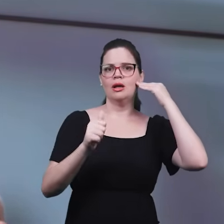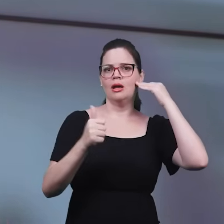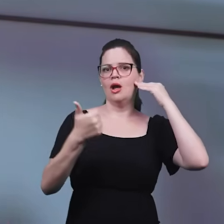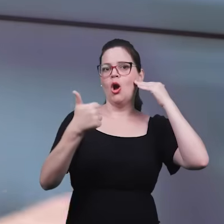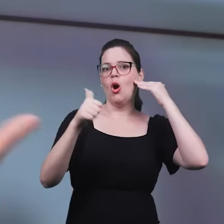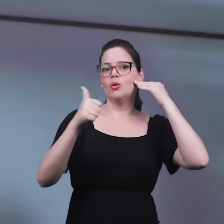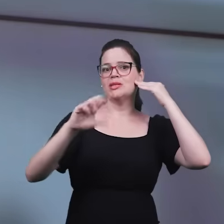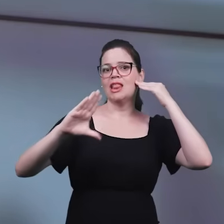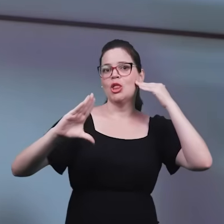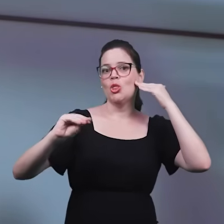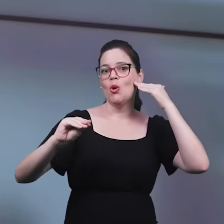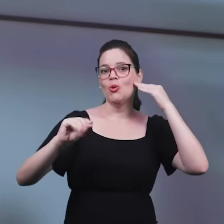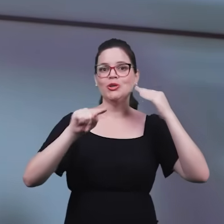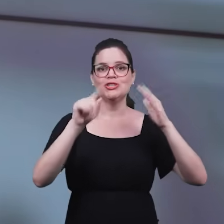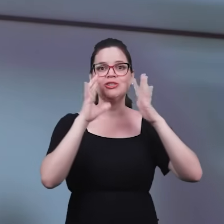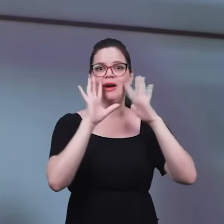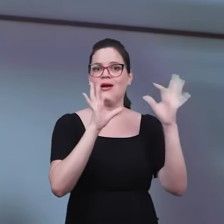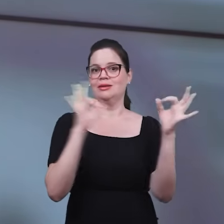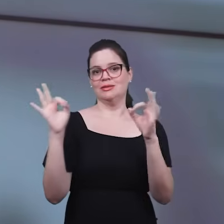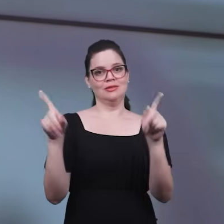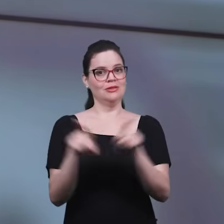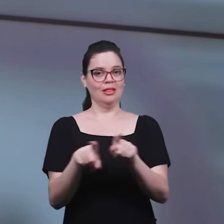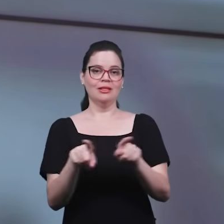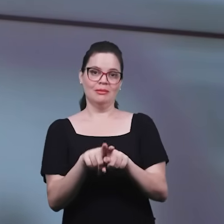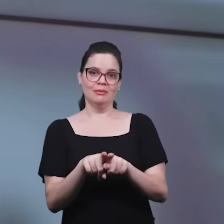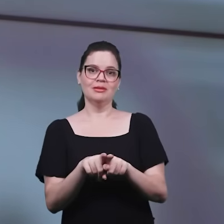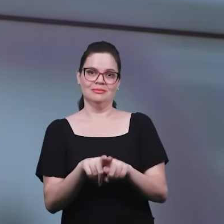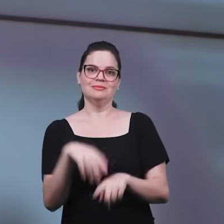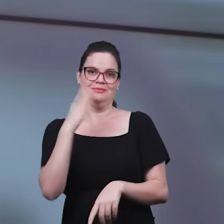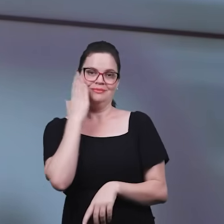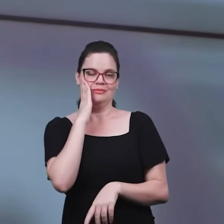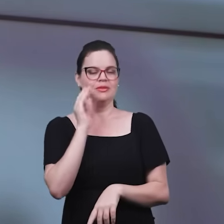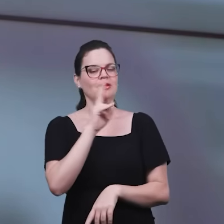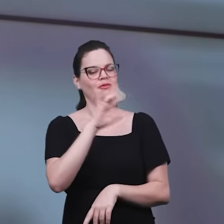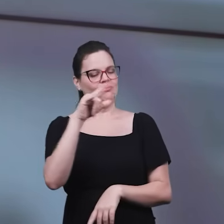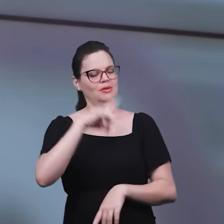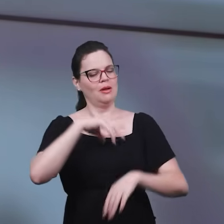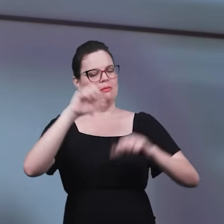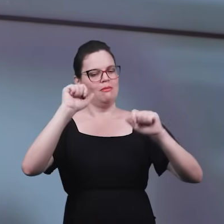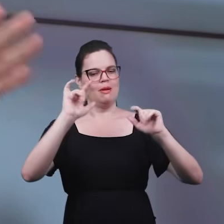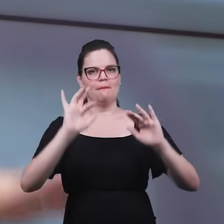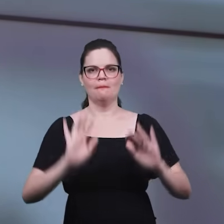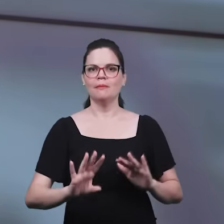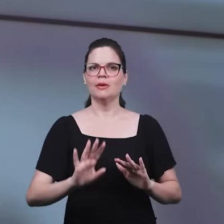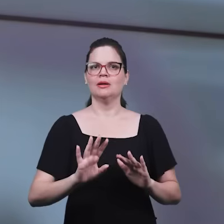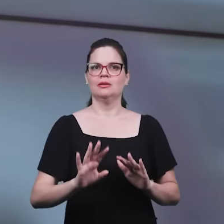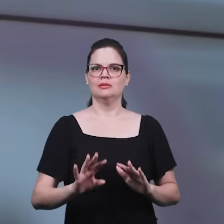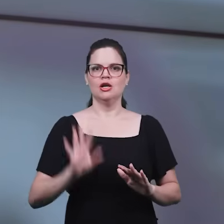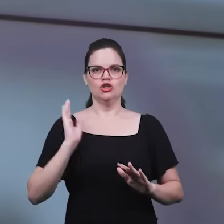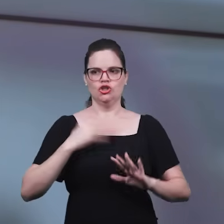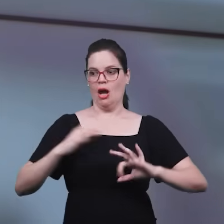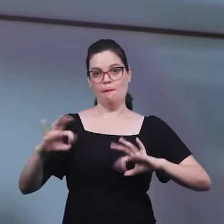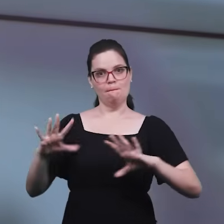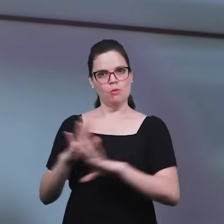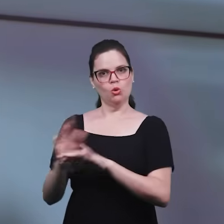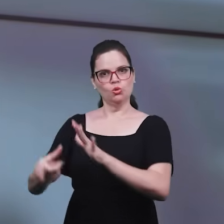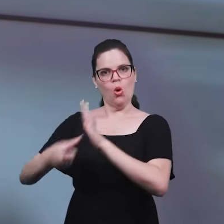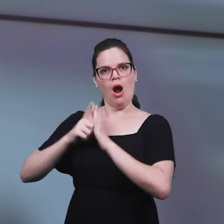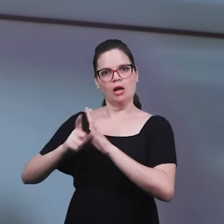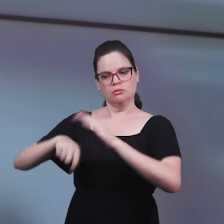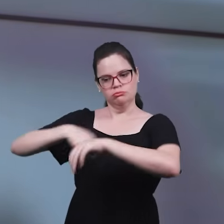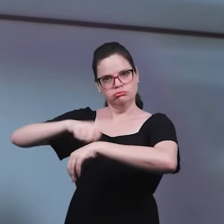23 horas participando também deste evento. Então, será uma grande bênção para nós. Já vamos deixar o almoço preparado,